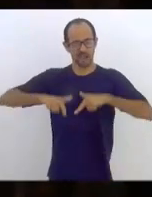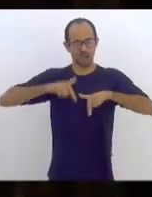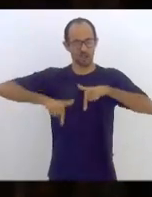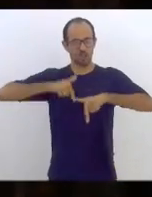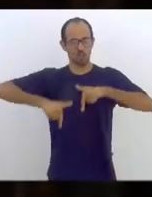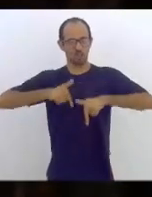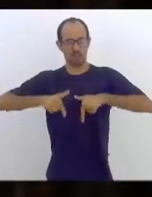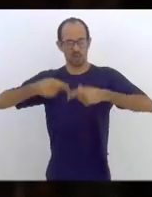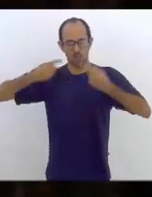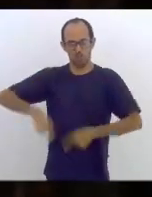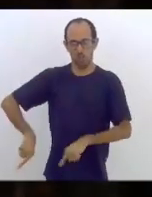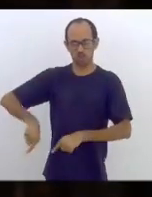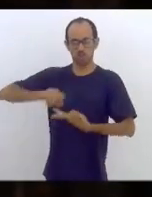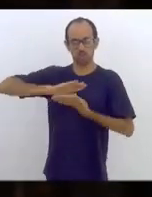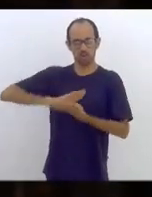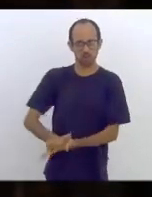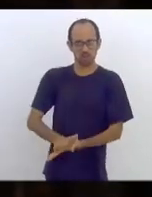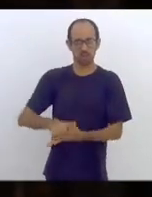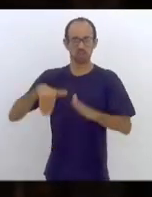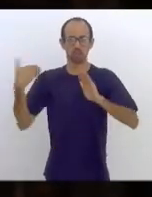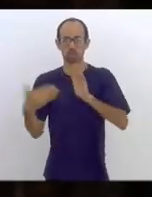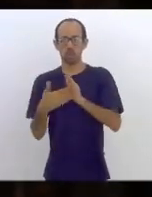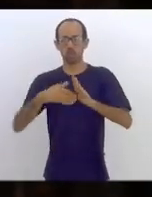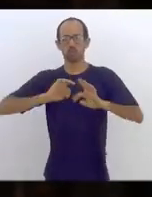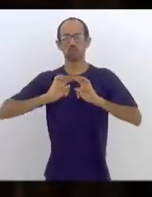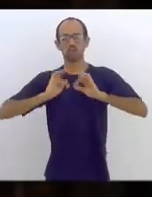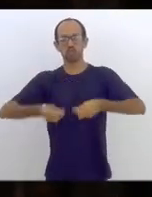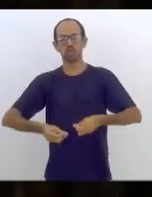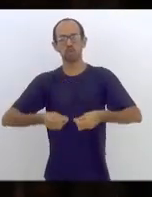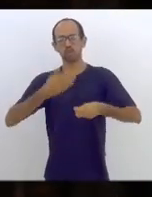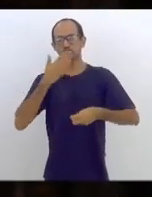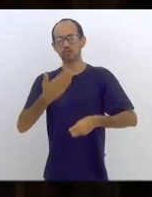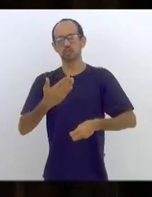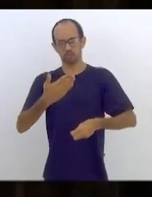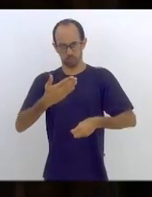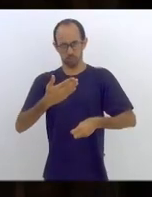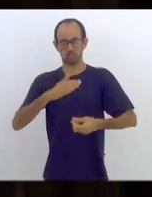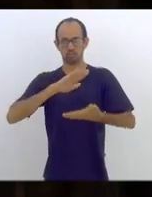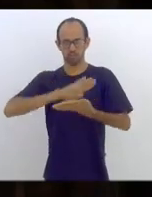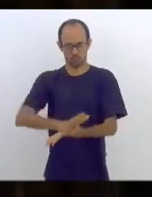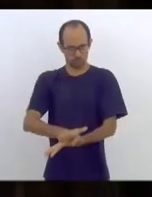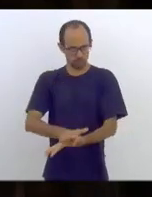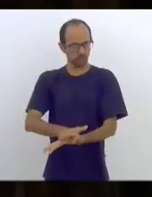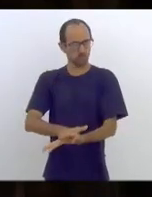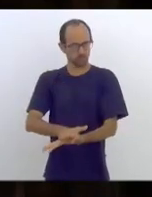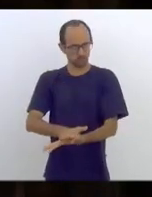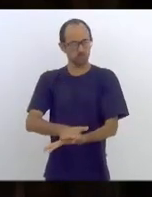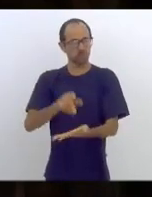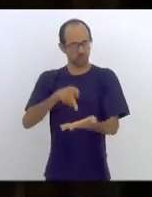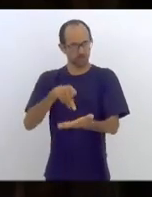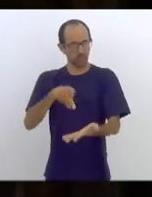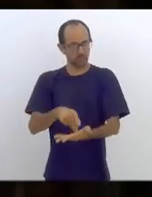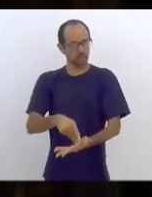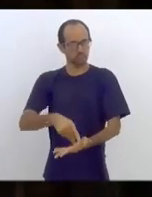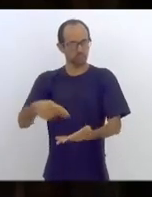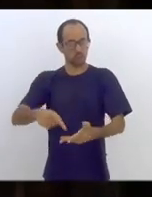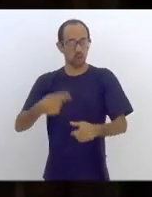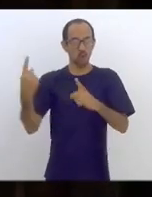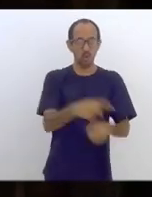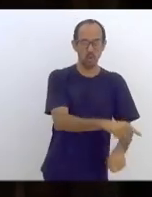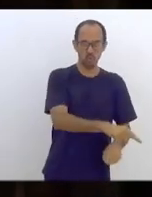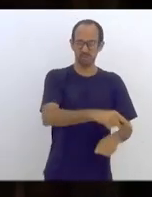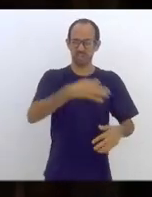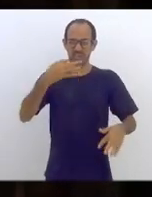contra o preconceito, contra todo tipo de discriminação, um combate contra a